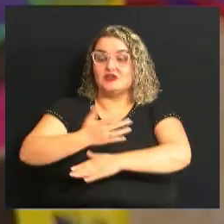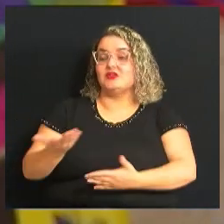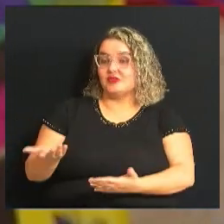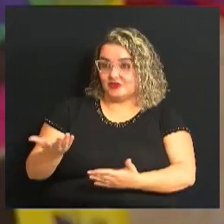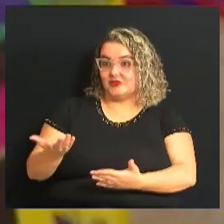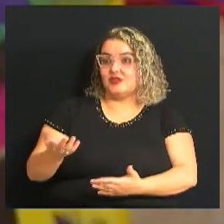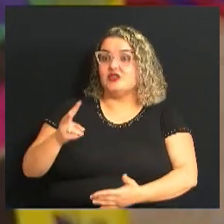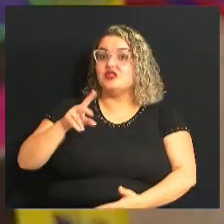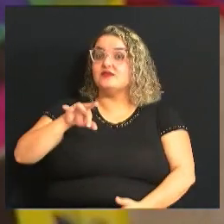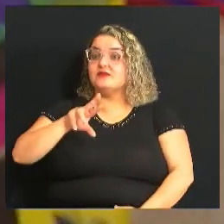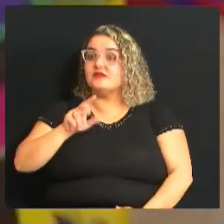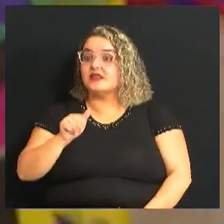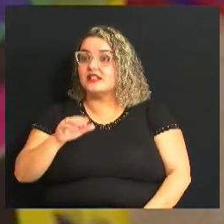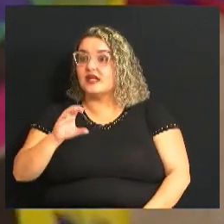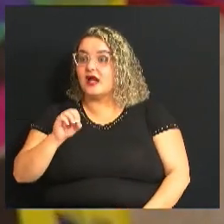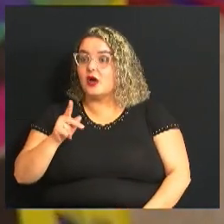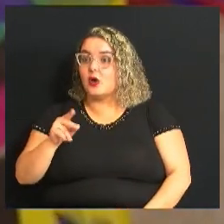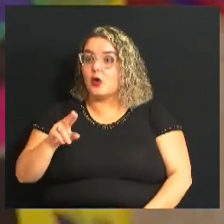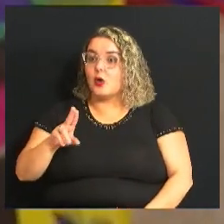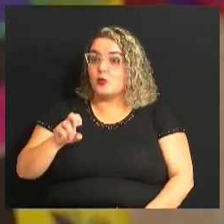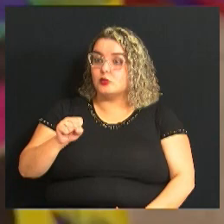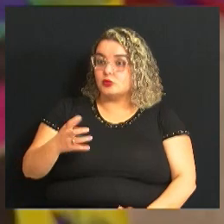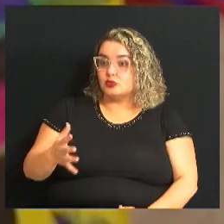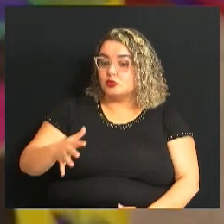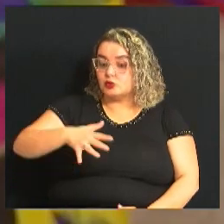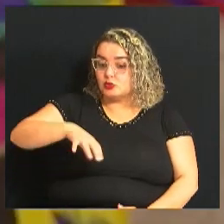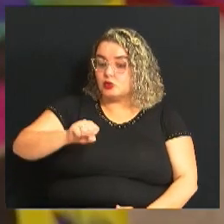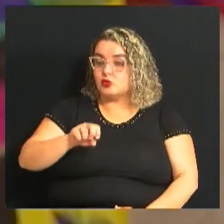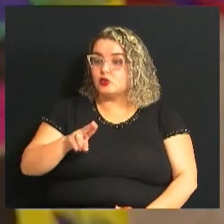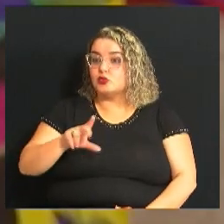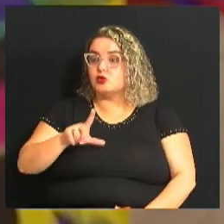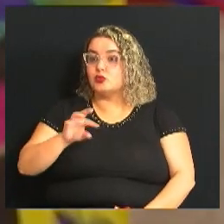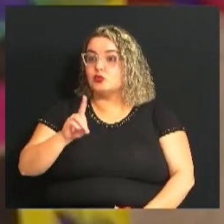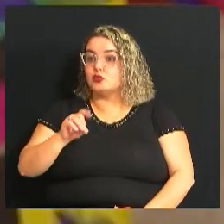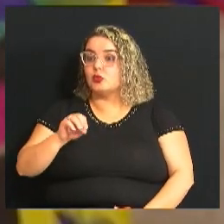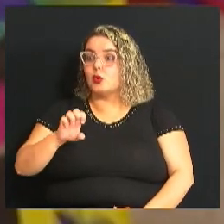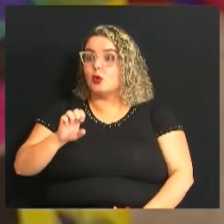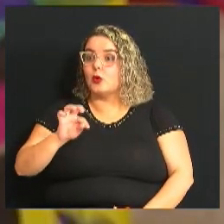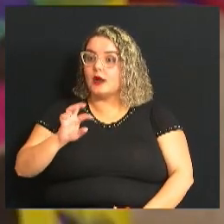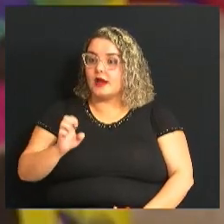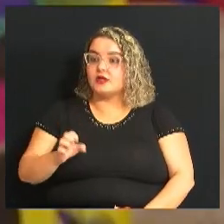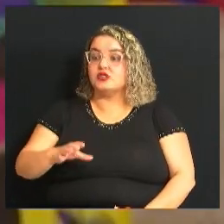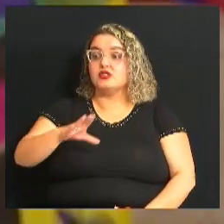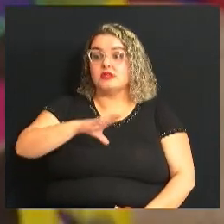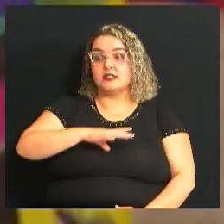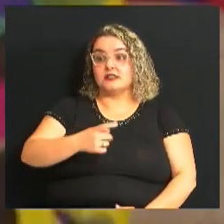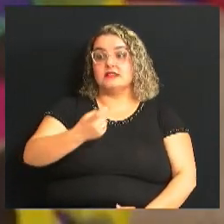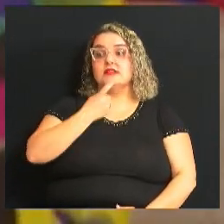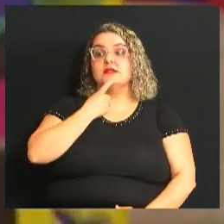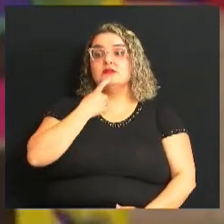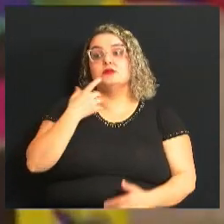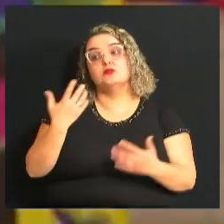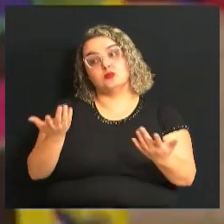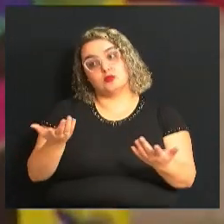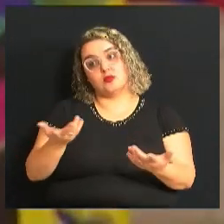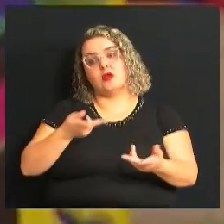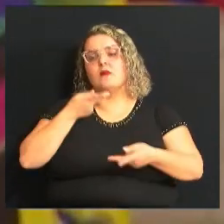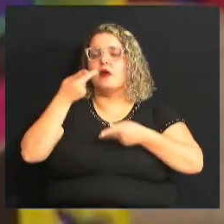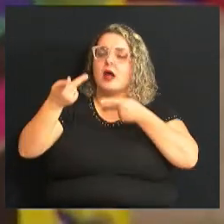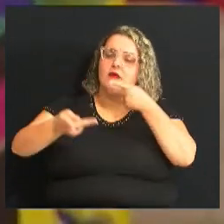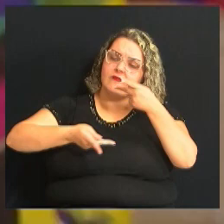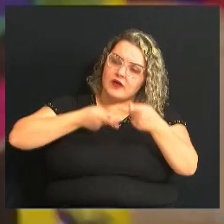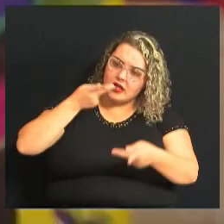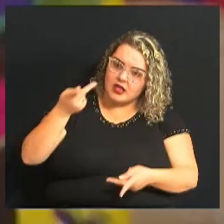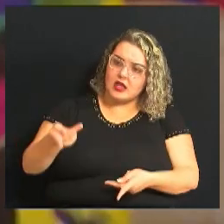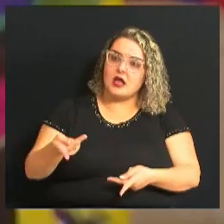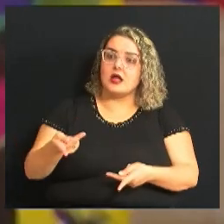Internacional de Viracopos, fica na região sudoeste aqui da cidade de Campinas. Vamos falar muito a respeito, não